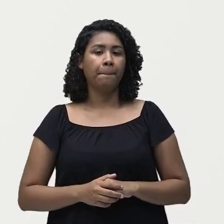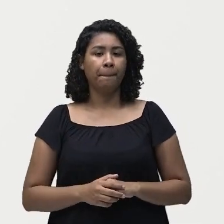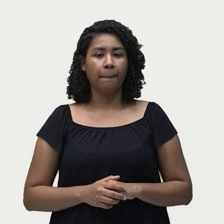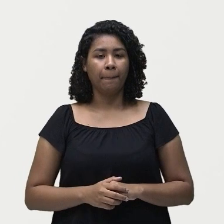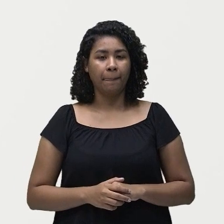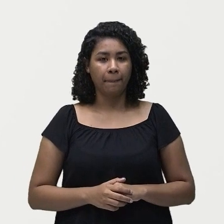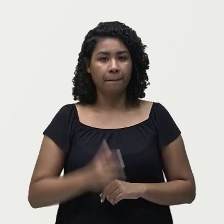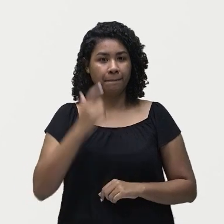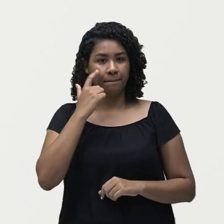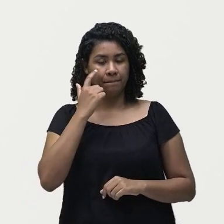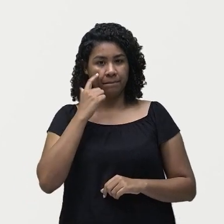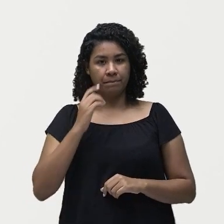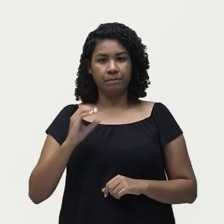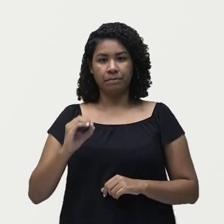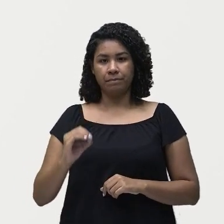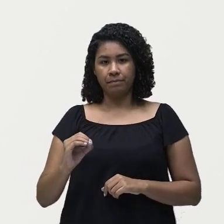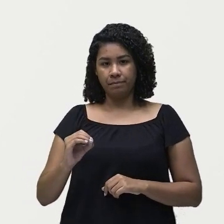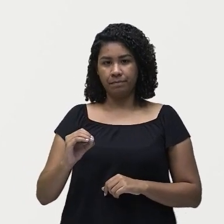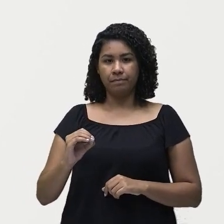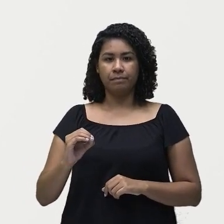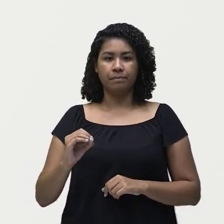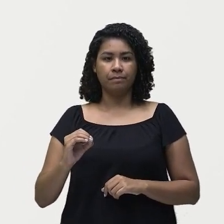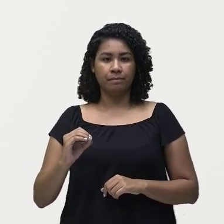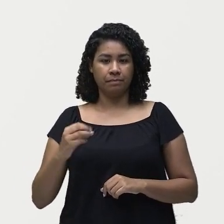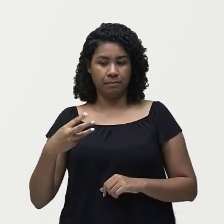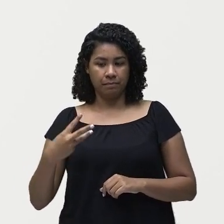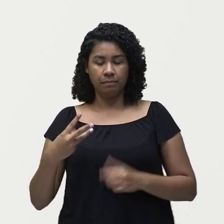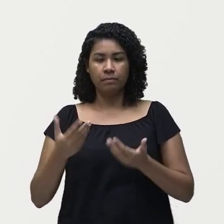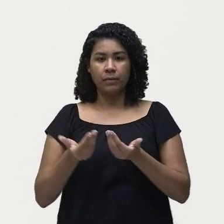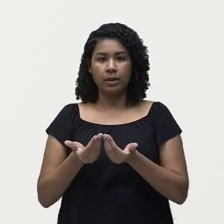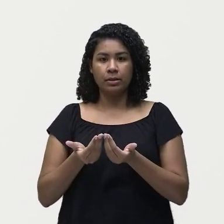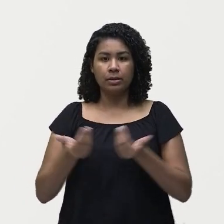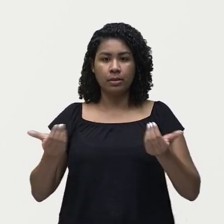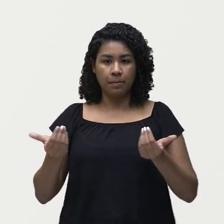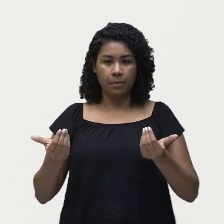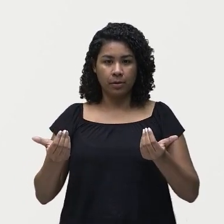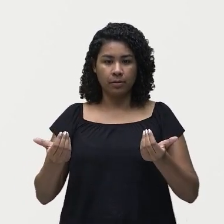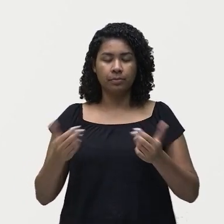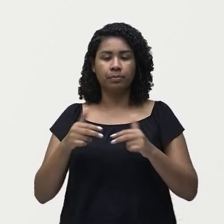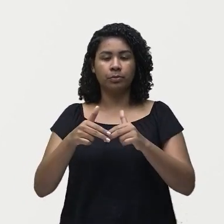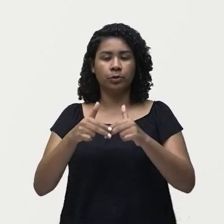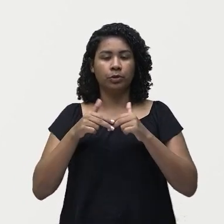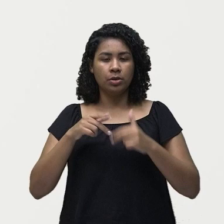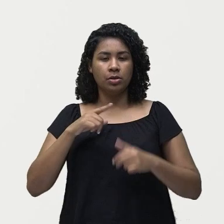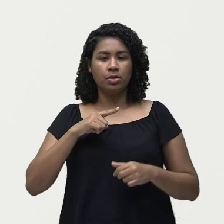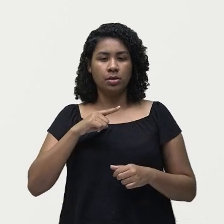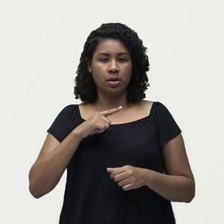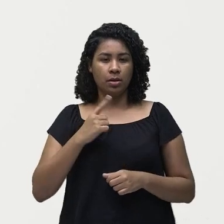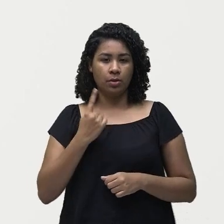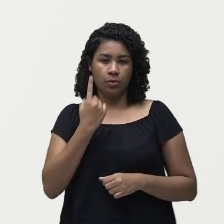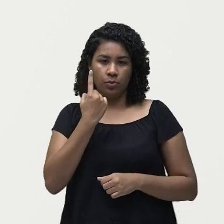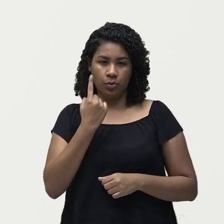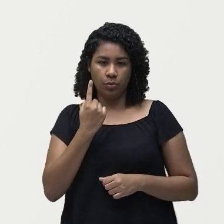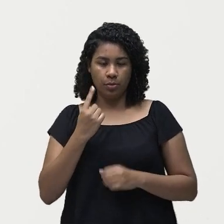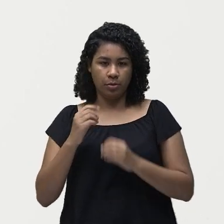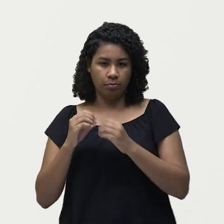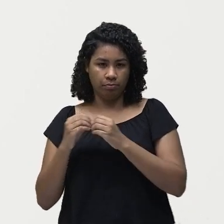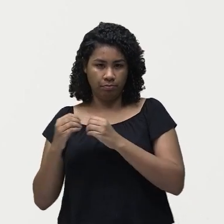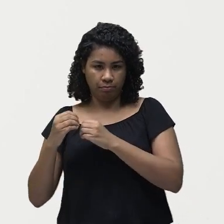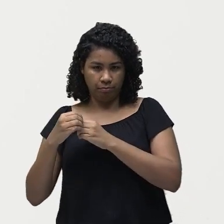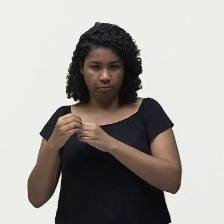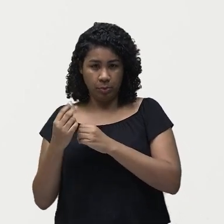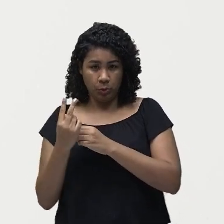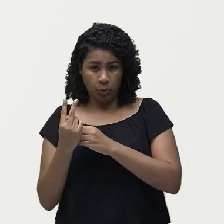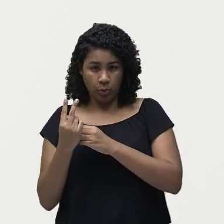separação do ozônio. Nessa divisão do ozônio, ele vai formar uma molécula de oxigênio com